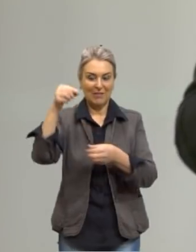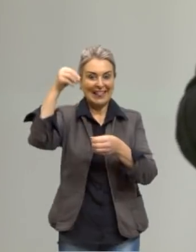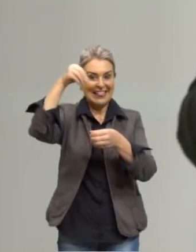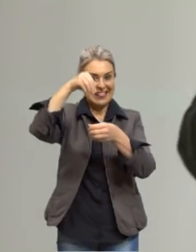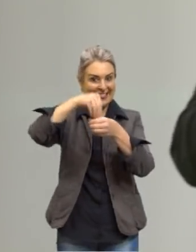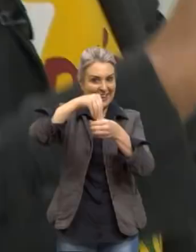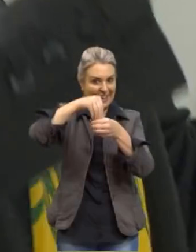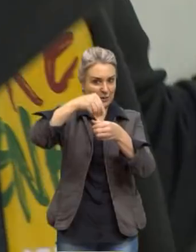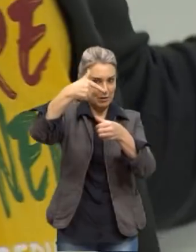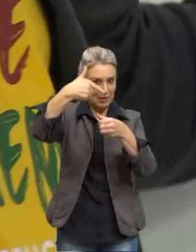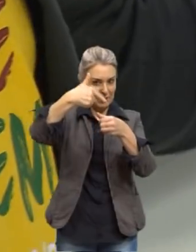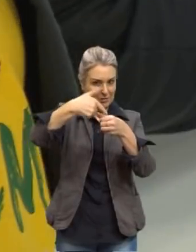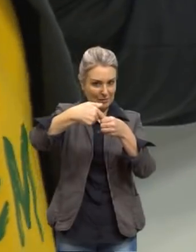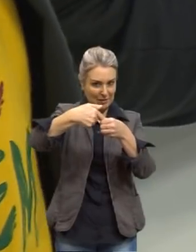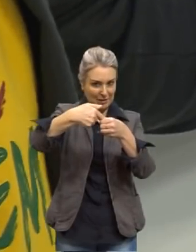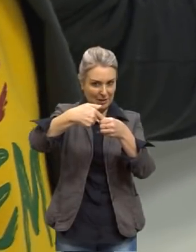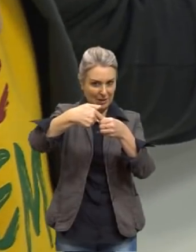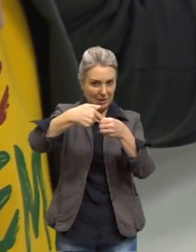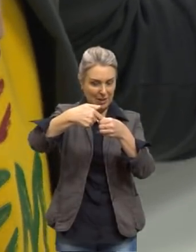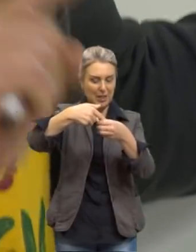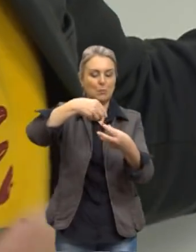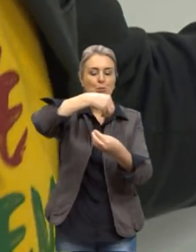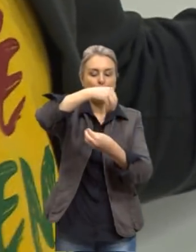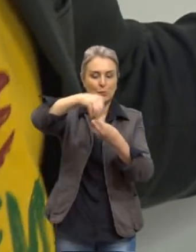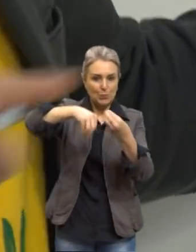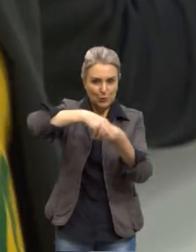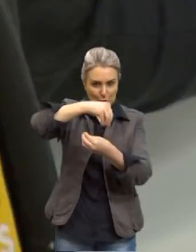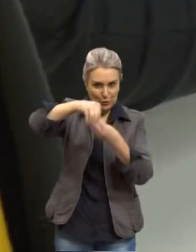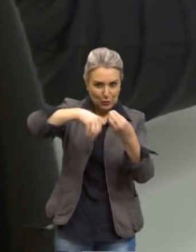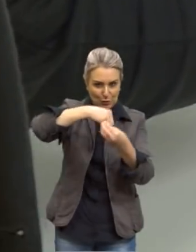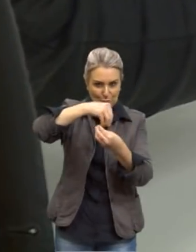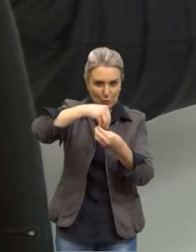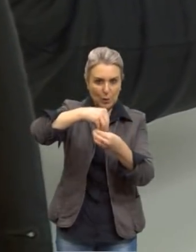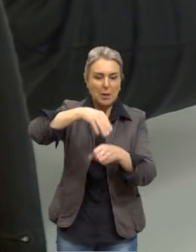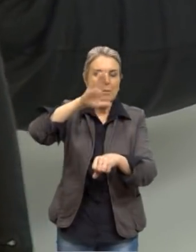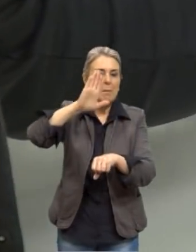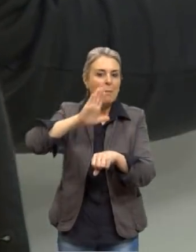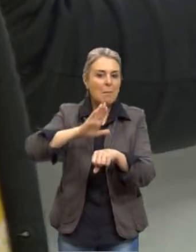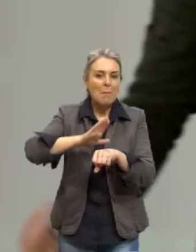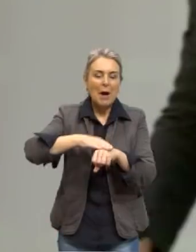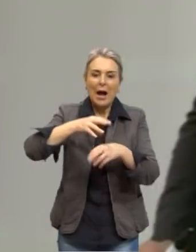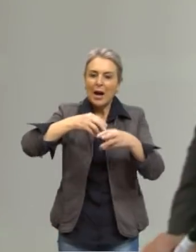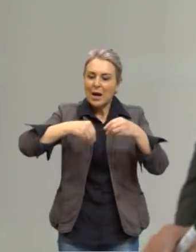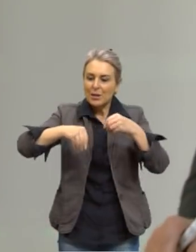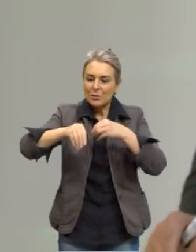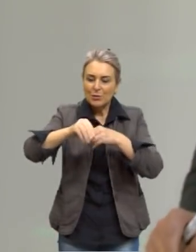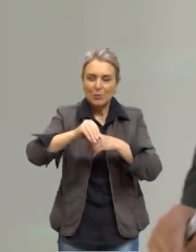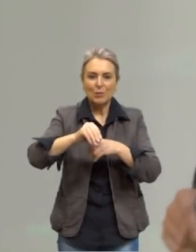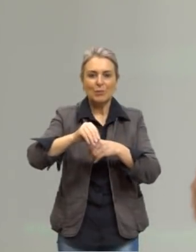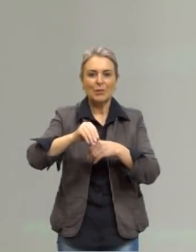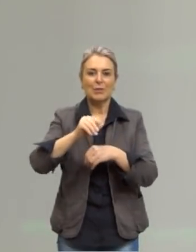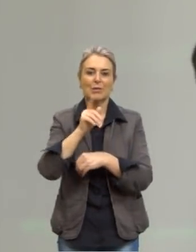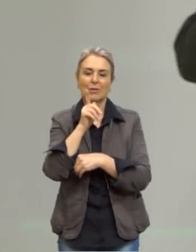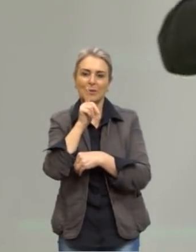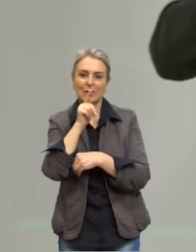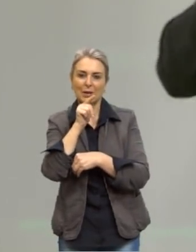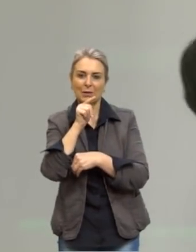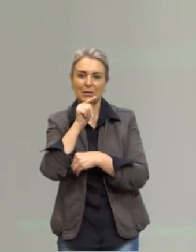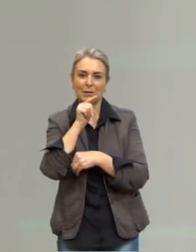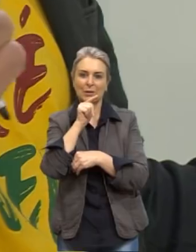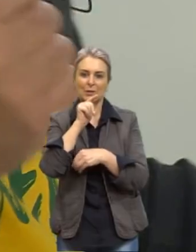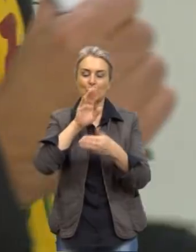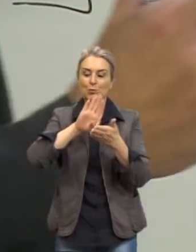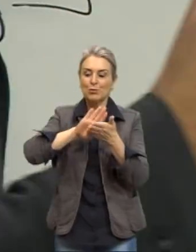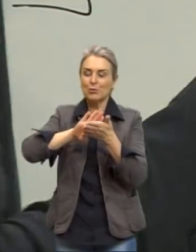ele apesar de ser solúvel na gasolina ele é mais solúvel na água então o que que eu faço eu tiro